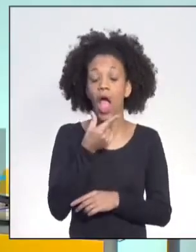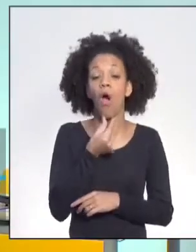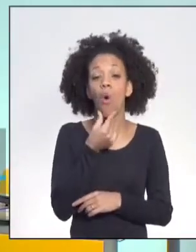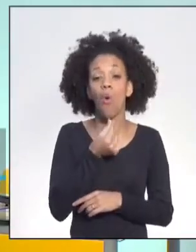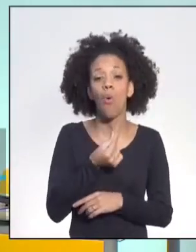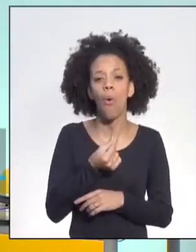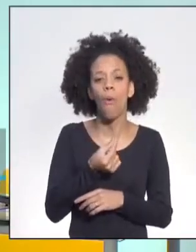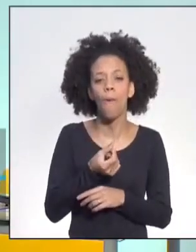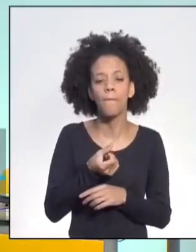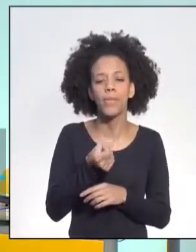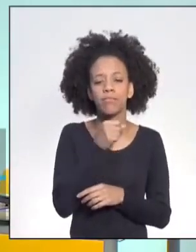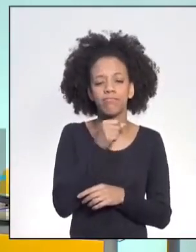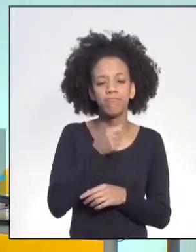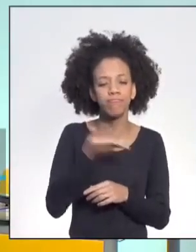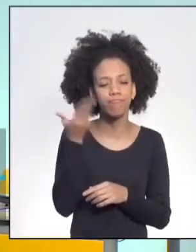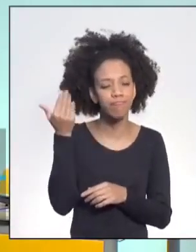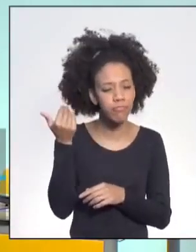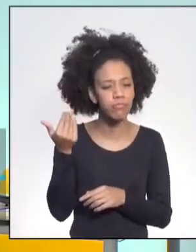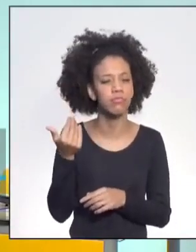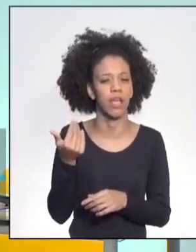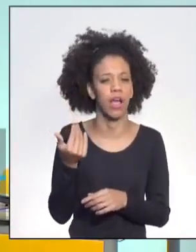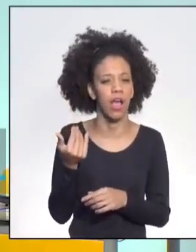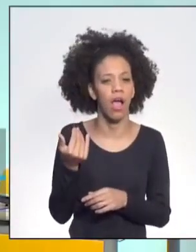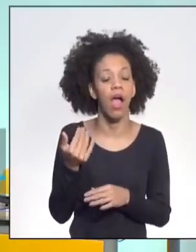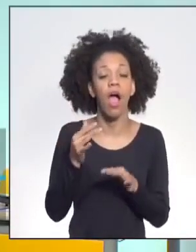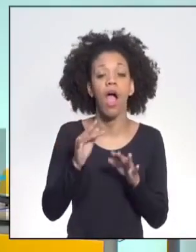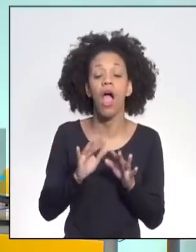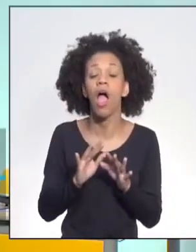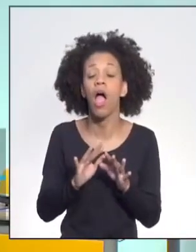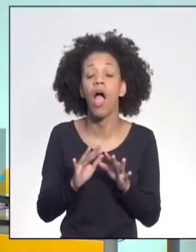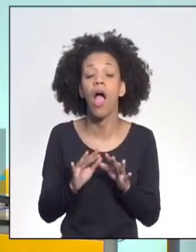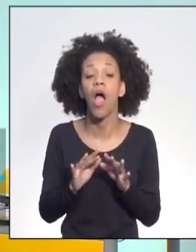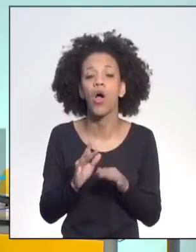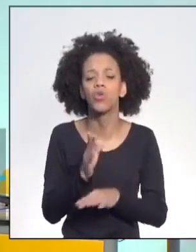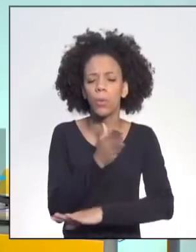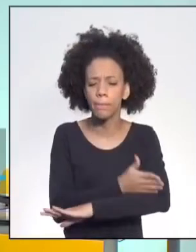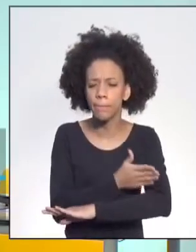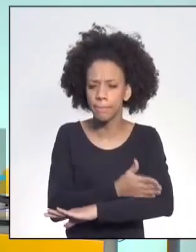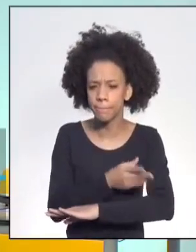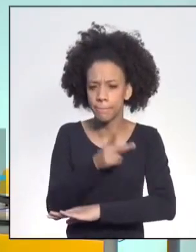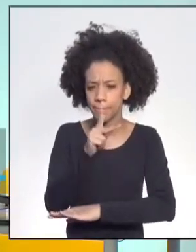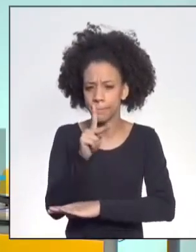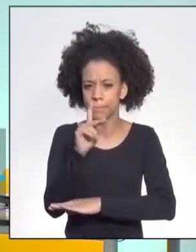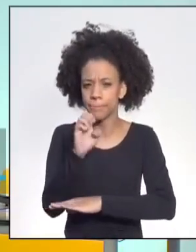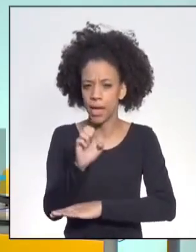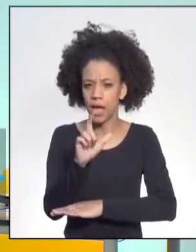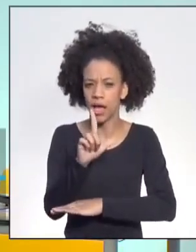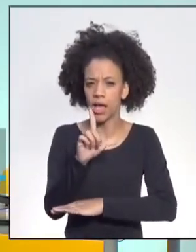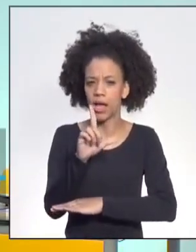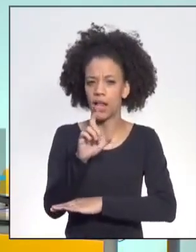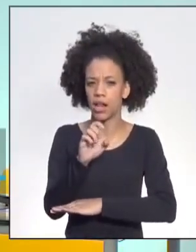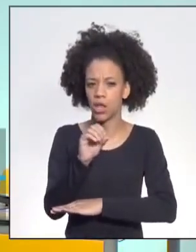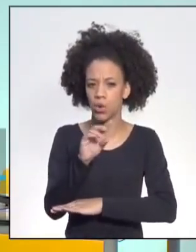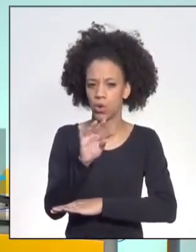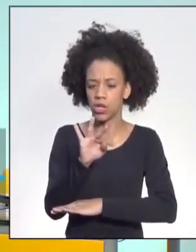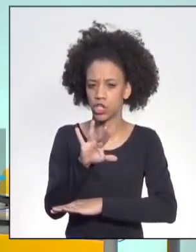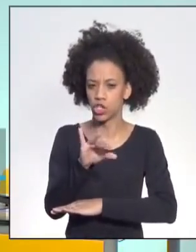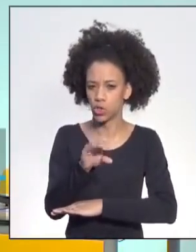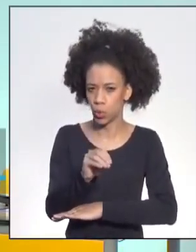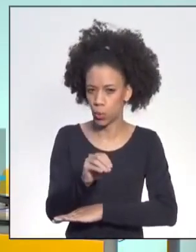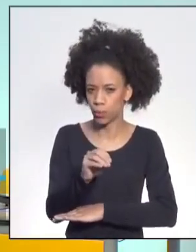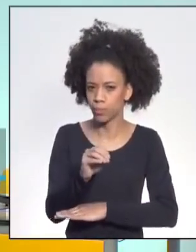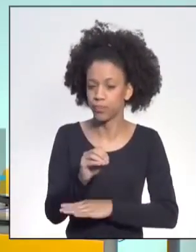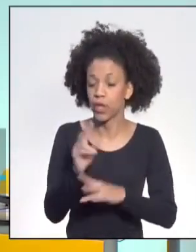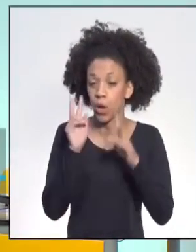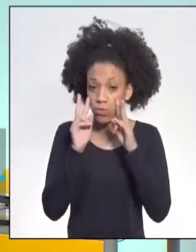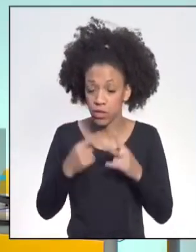dos hominídeos. No período paleolítico, aí no finalzinho do paleolítico, o ser humano ele ainda é um